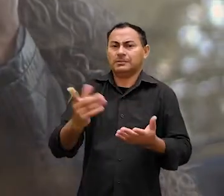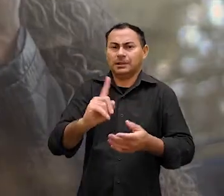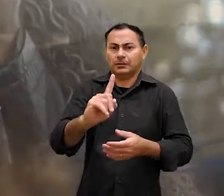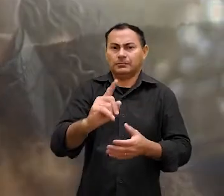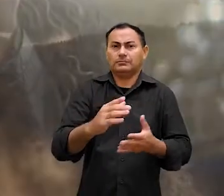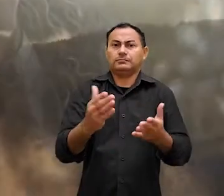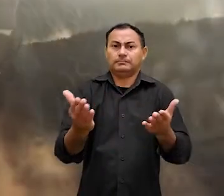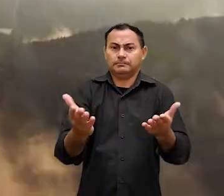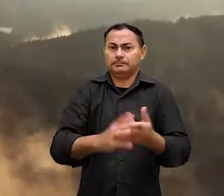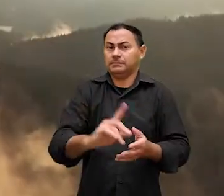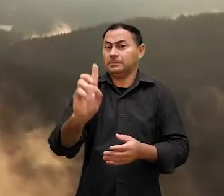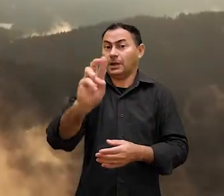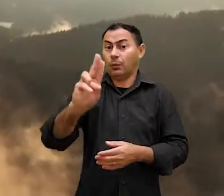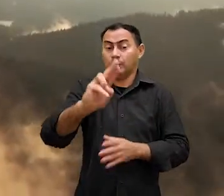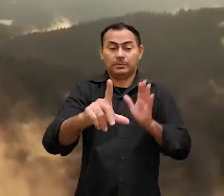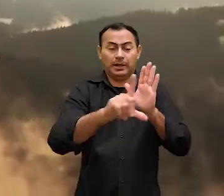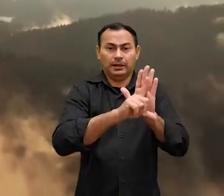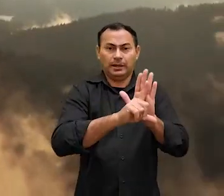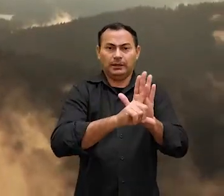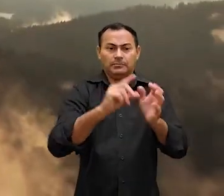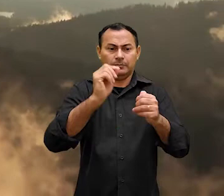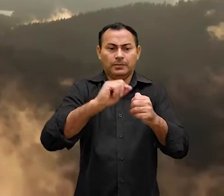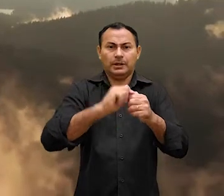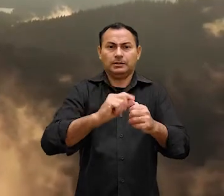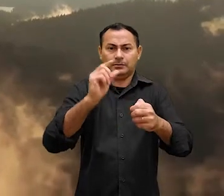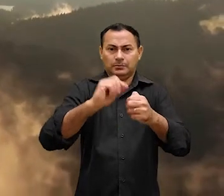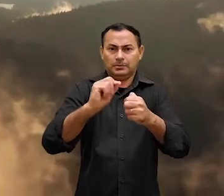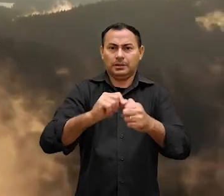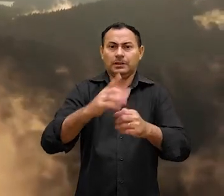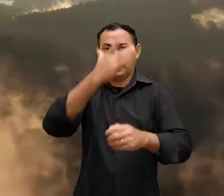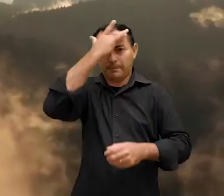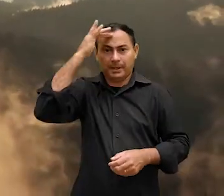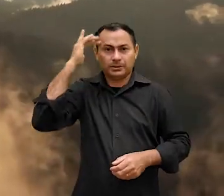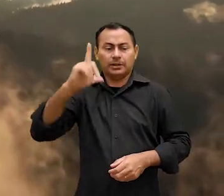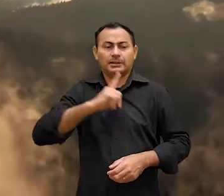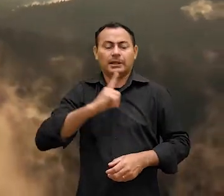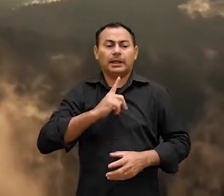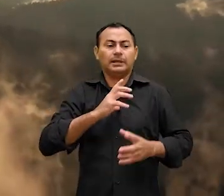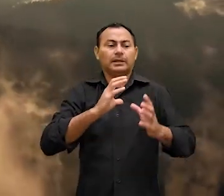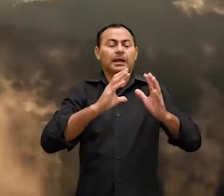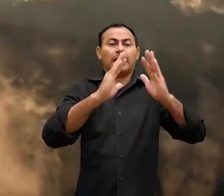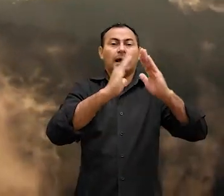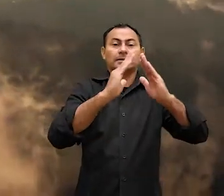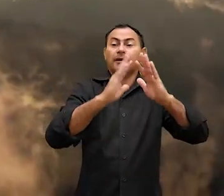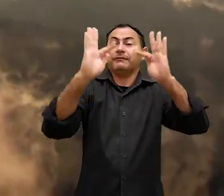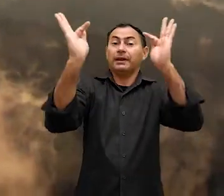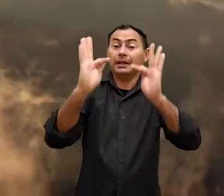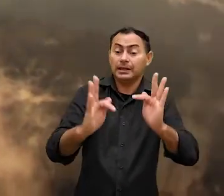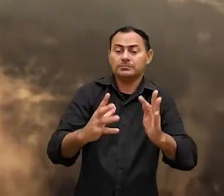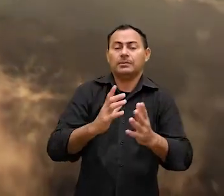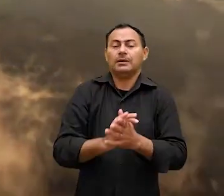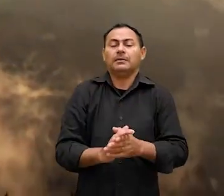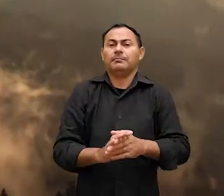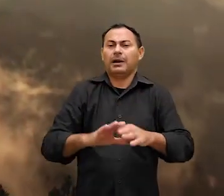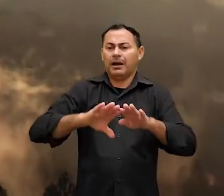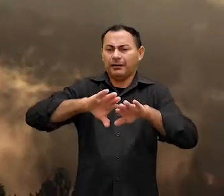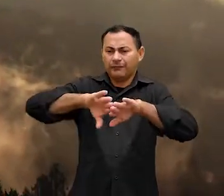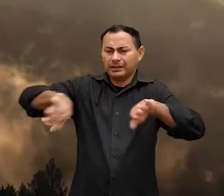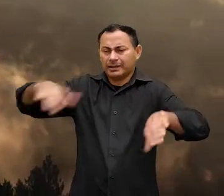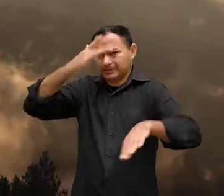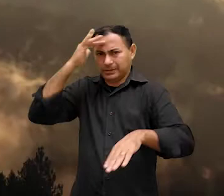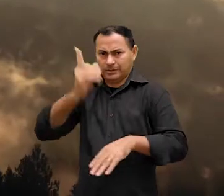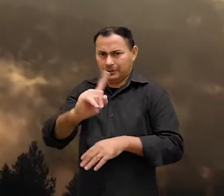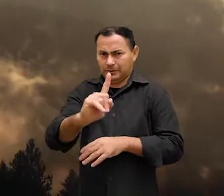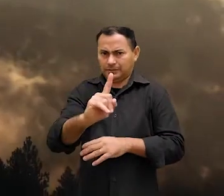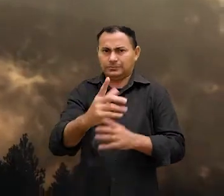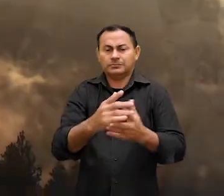não. Não use uma lei que foi feita para fazer com que as pessoas tenham lares felizes, para afastar as pessoas desse